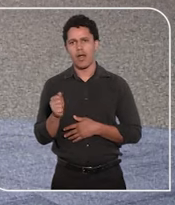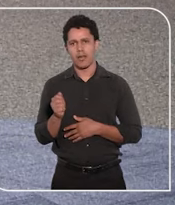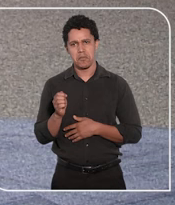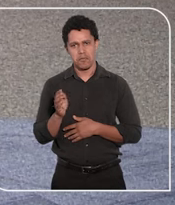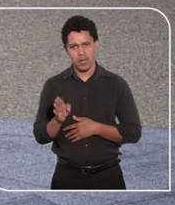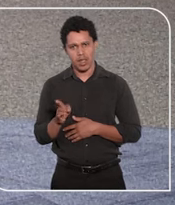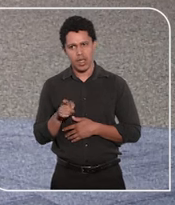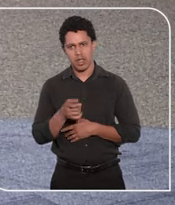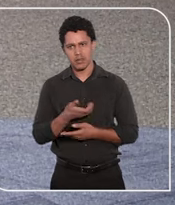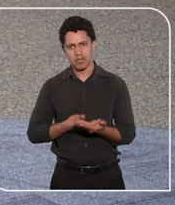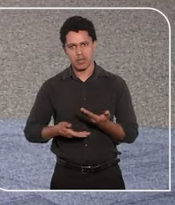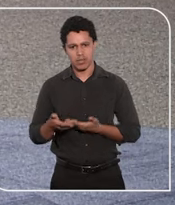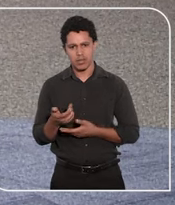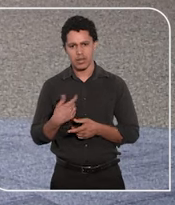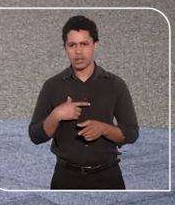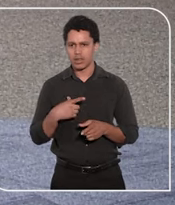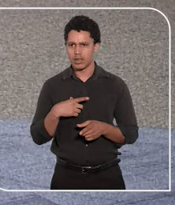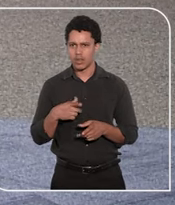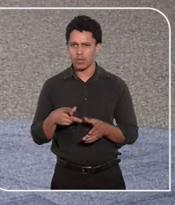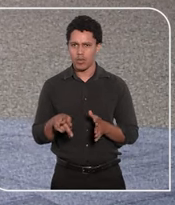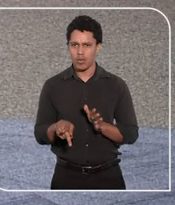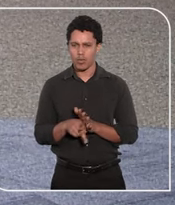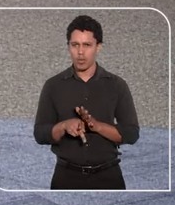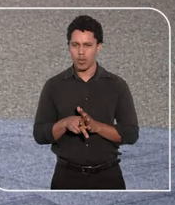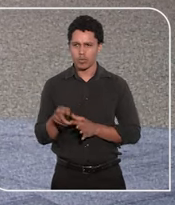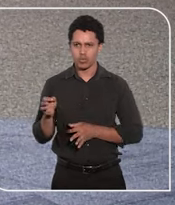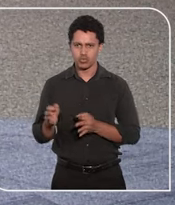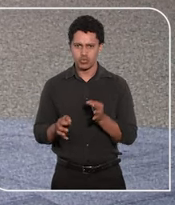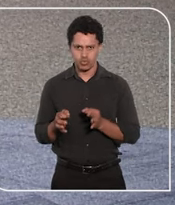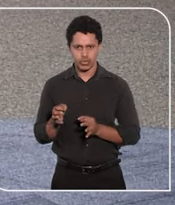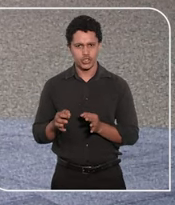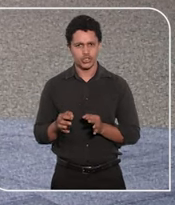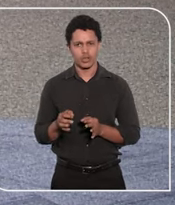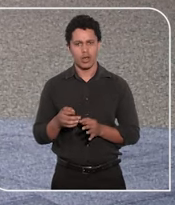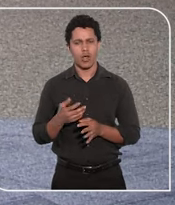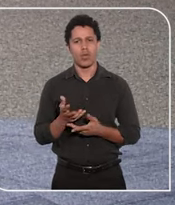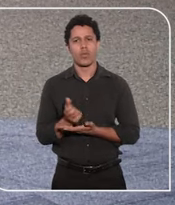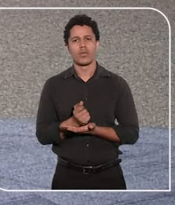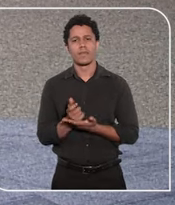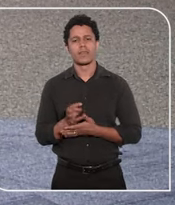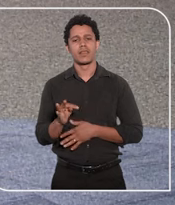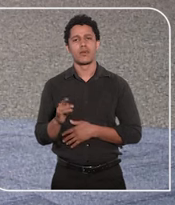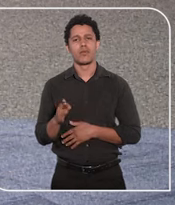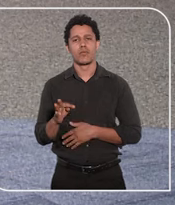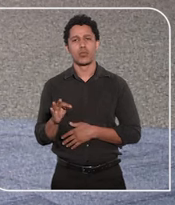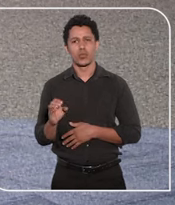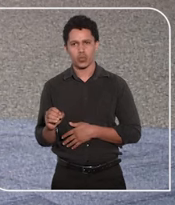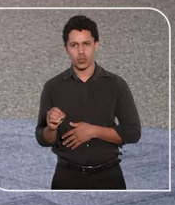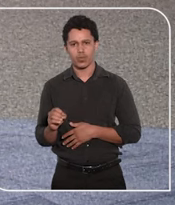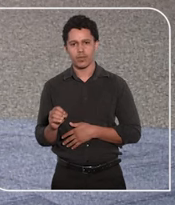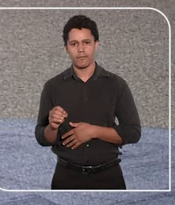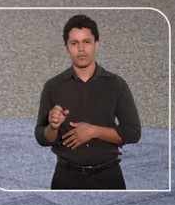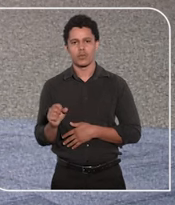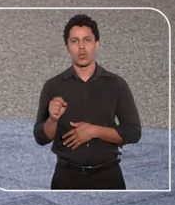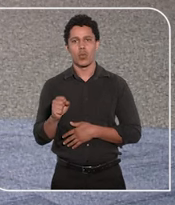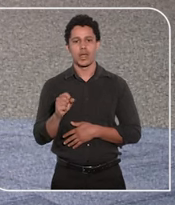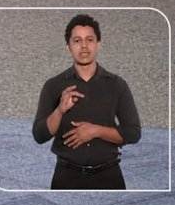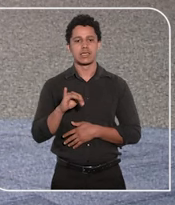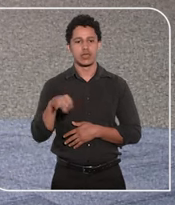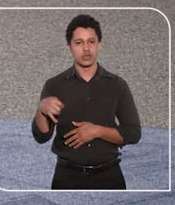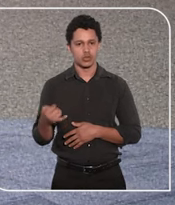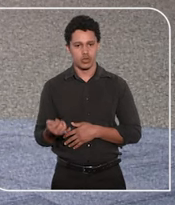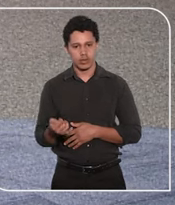contribuições elas têm ou não natureza jurídica, né, natureza tributária, digamos assim? O STJ, inclusive, tem